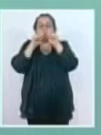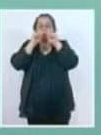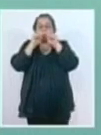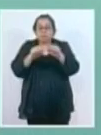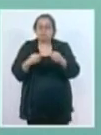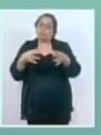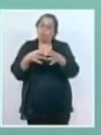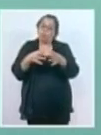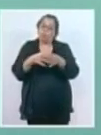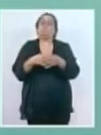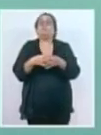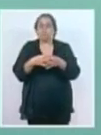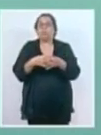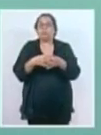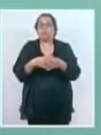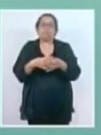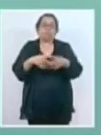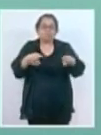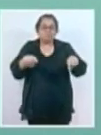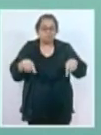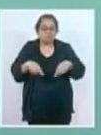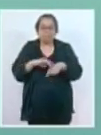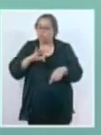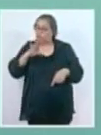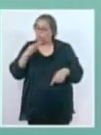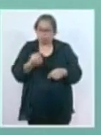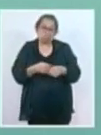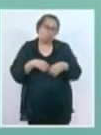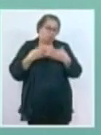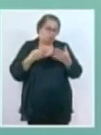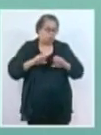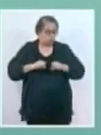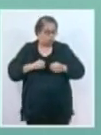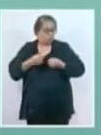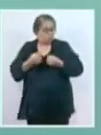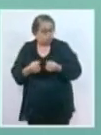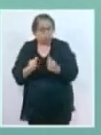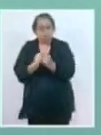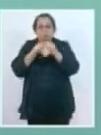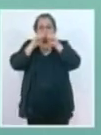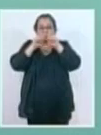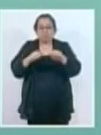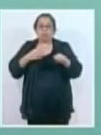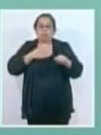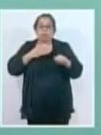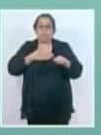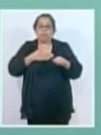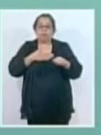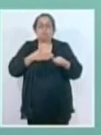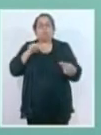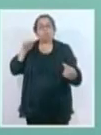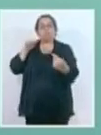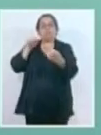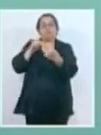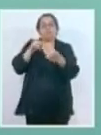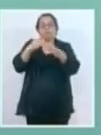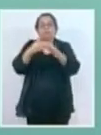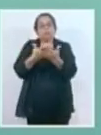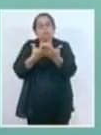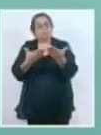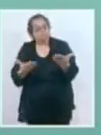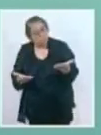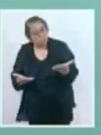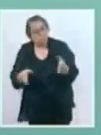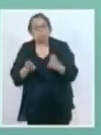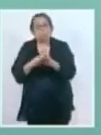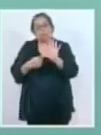eu enquanto equipe. Gabinete, mandato, então me empenhei juntamente com a minha equipe no sentido de fazer requerimentos, de